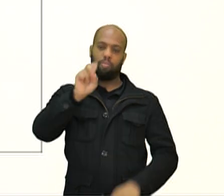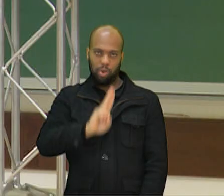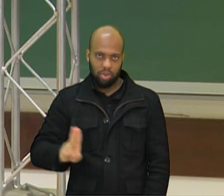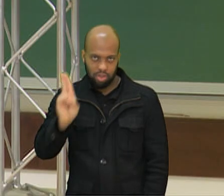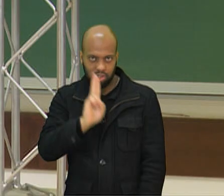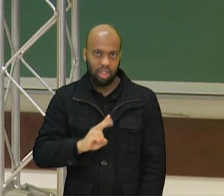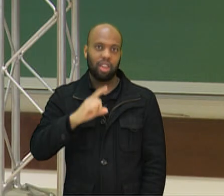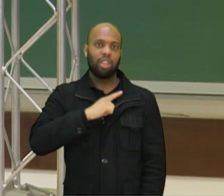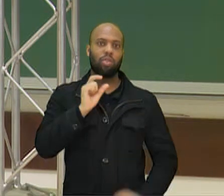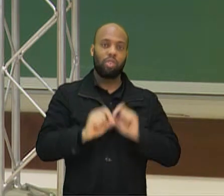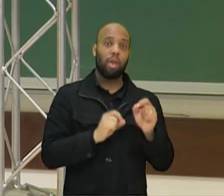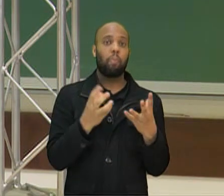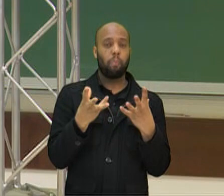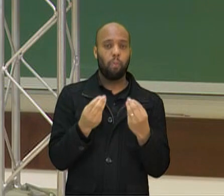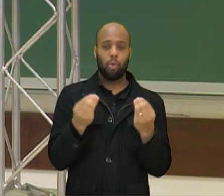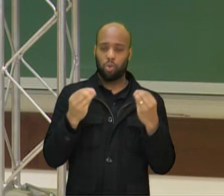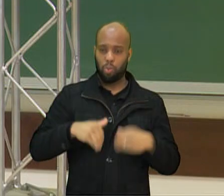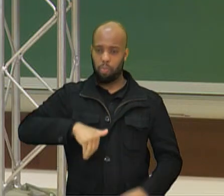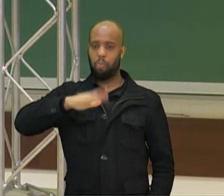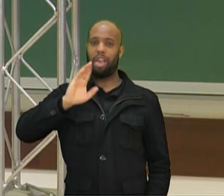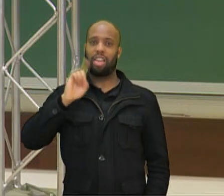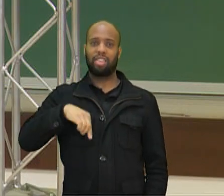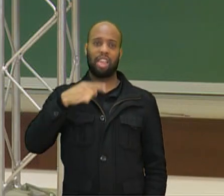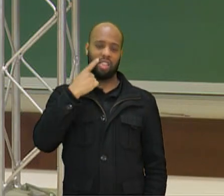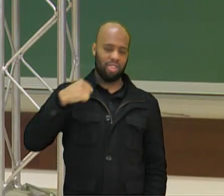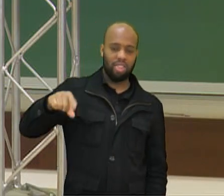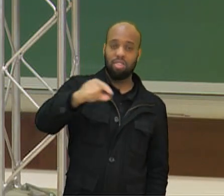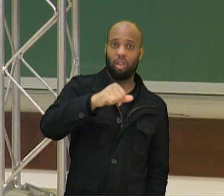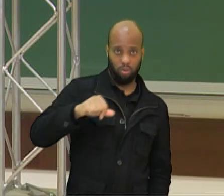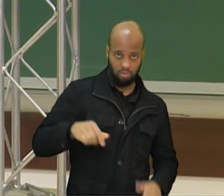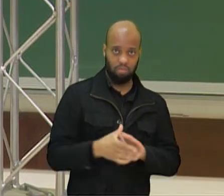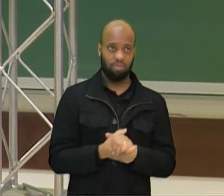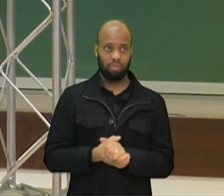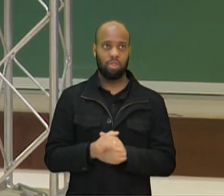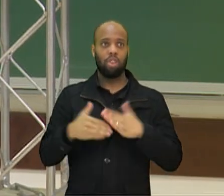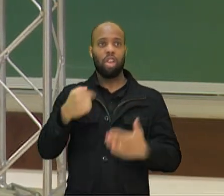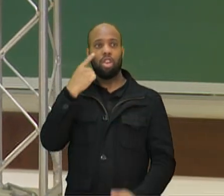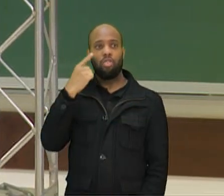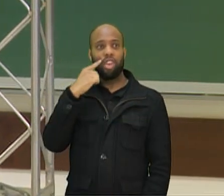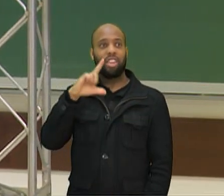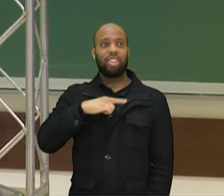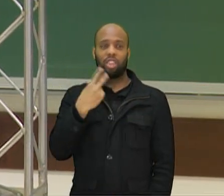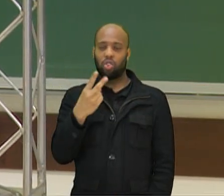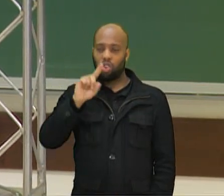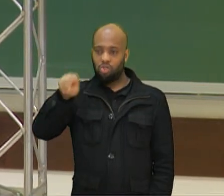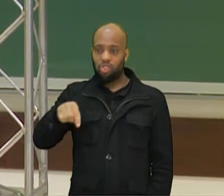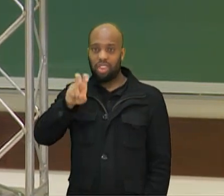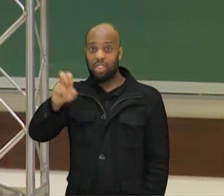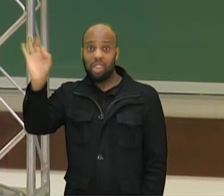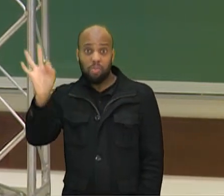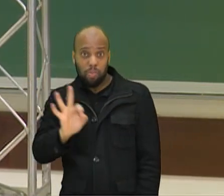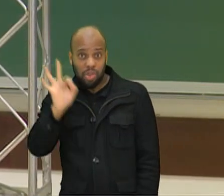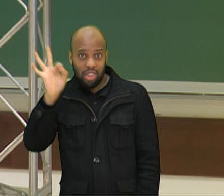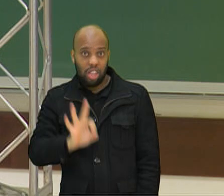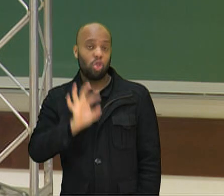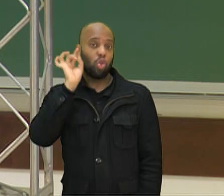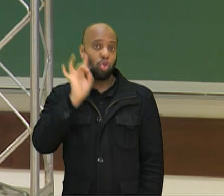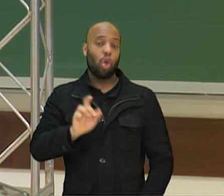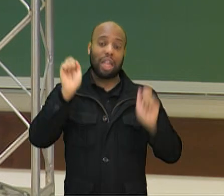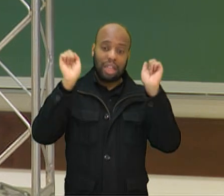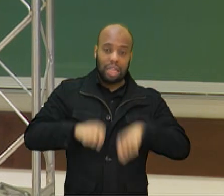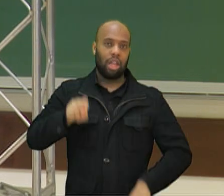grande quantidade de água salgada. E observe nesse gráfico aqui que desses 2,5%, dessa